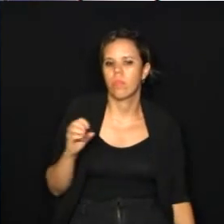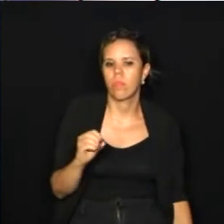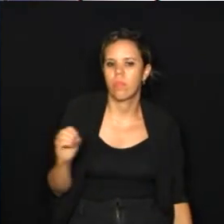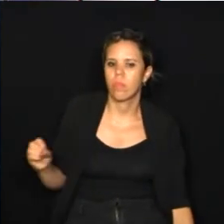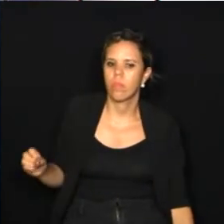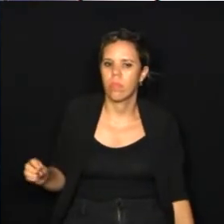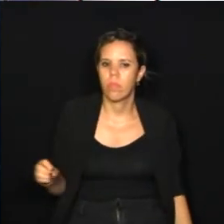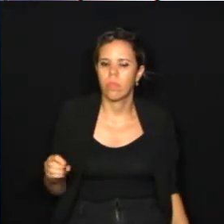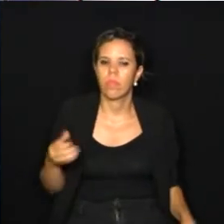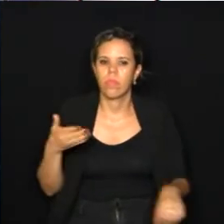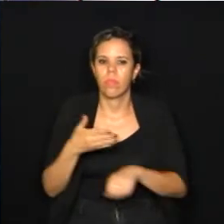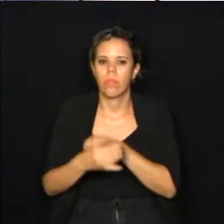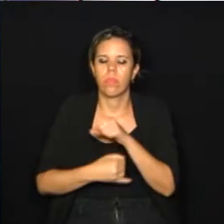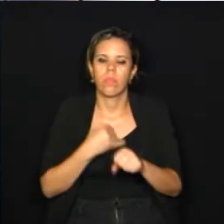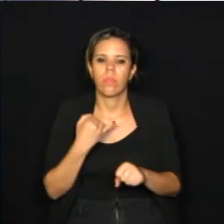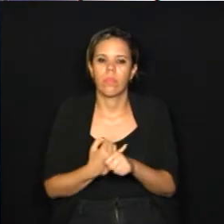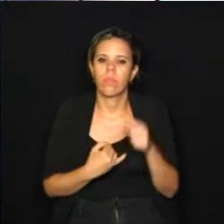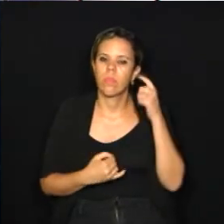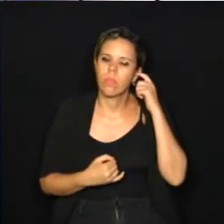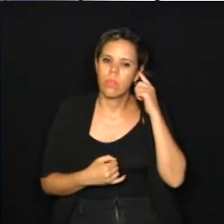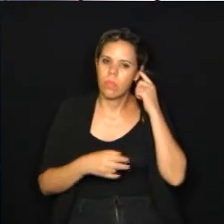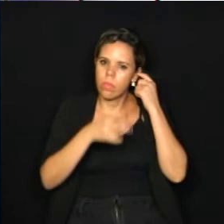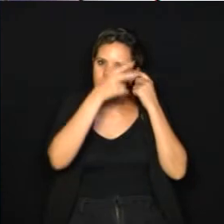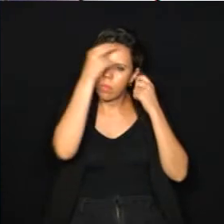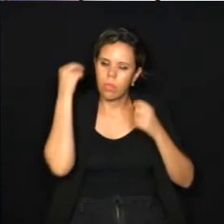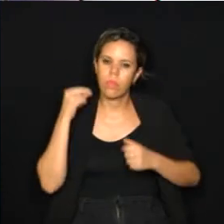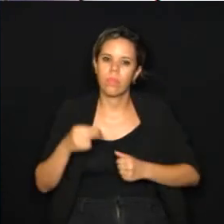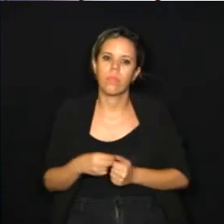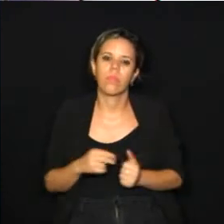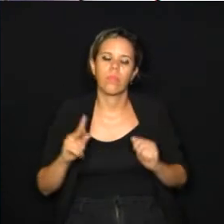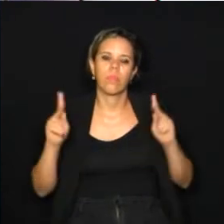3897-8400 ou entrar no site da Prefeitura de Hortolândia, que é